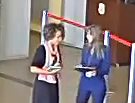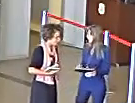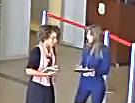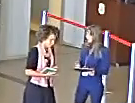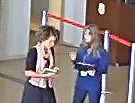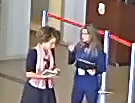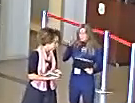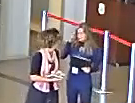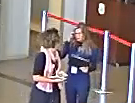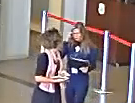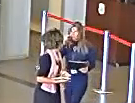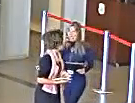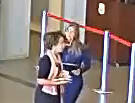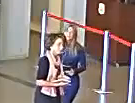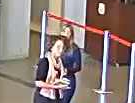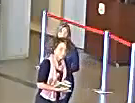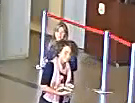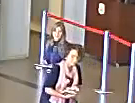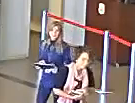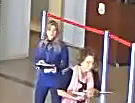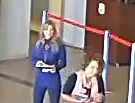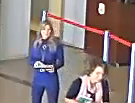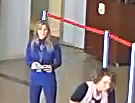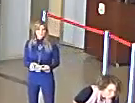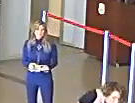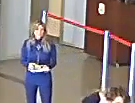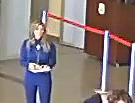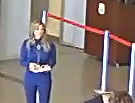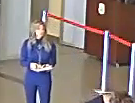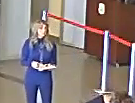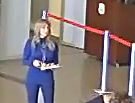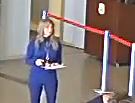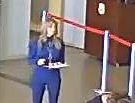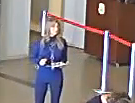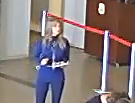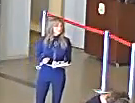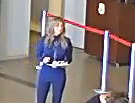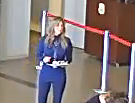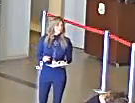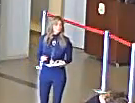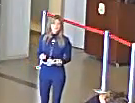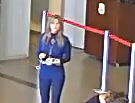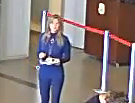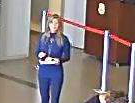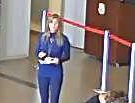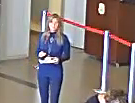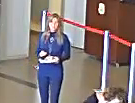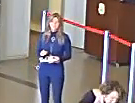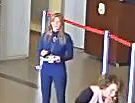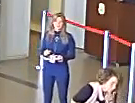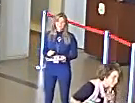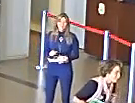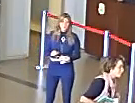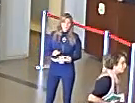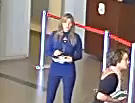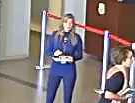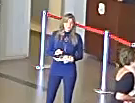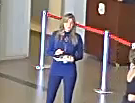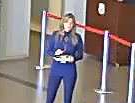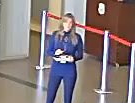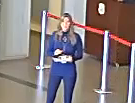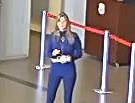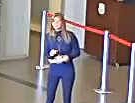Nacional eu tenho batido muito nisso aqui porque ainda estou inconformado com isso que aconteceu Por